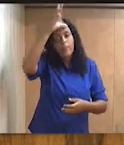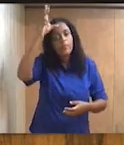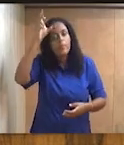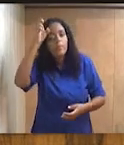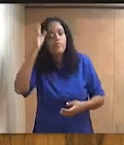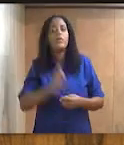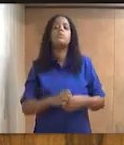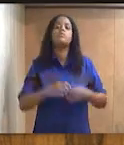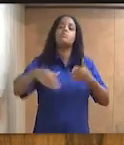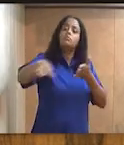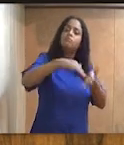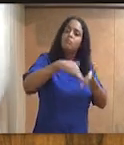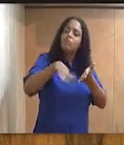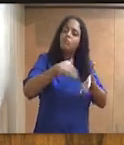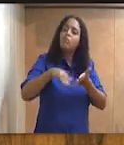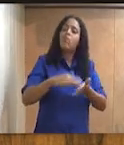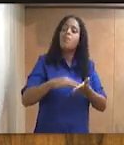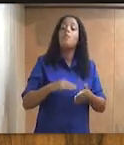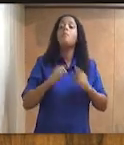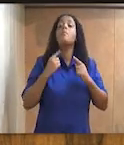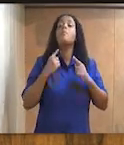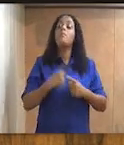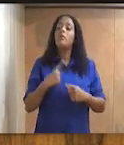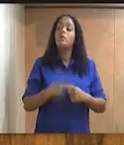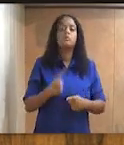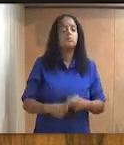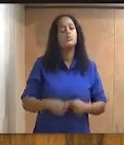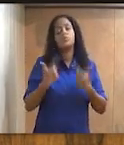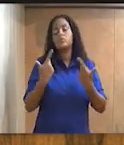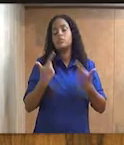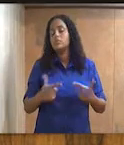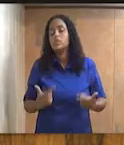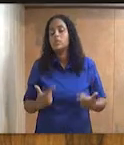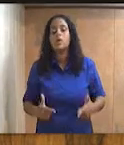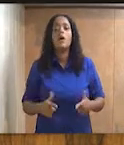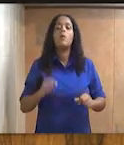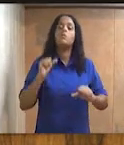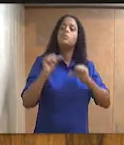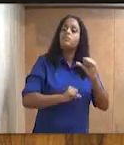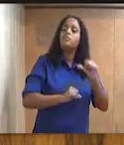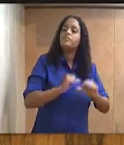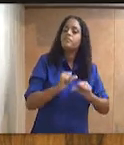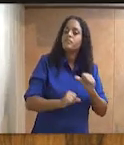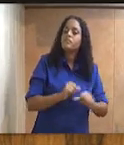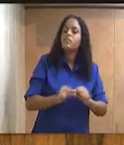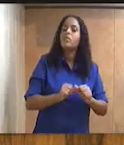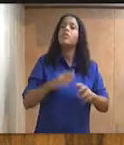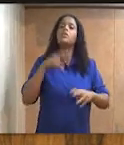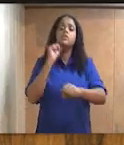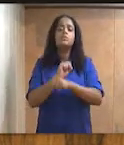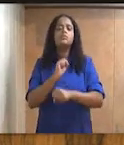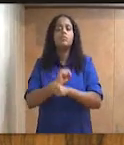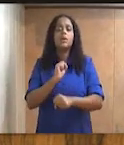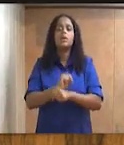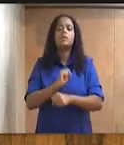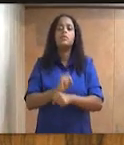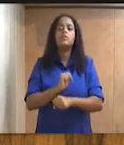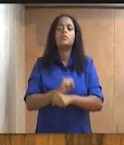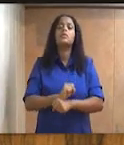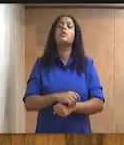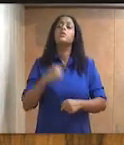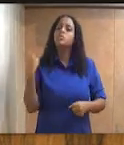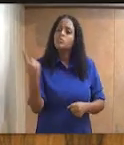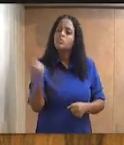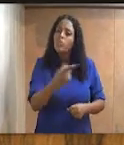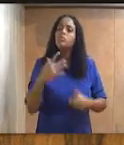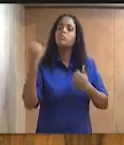do secretário. Porém, manterei a emenda modificativa e espero que os meus pares me